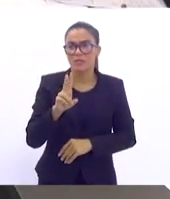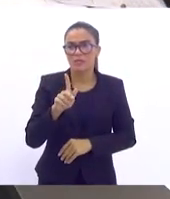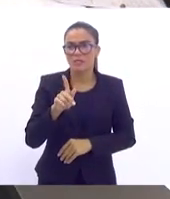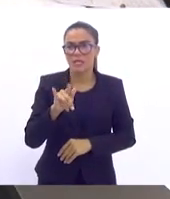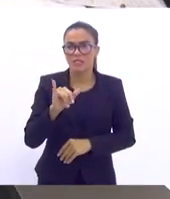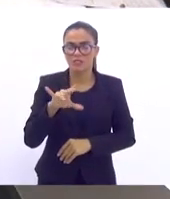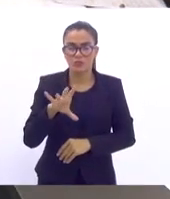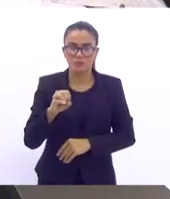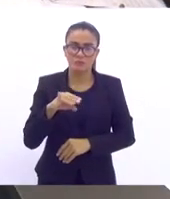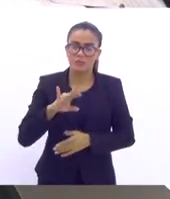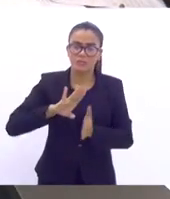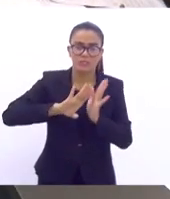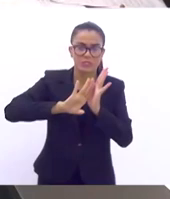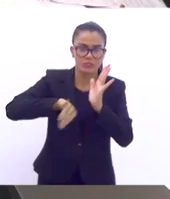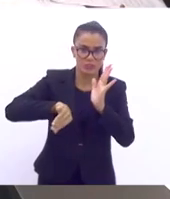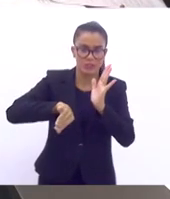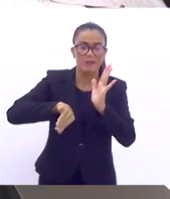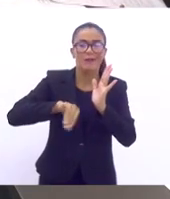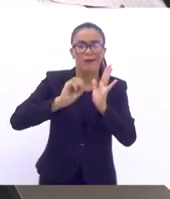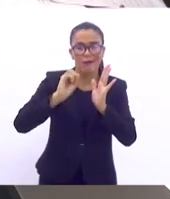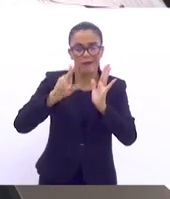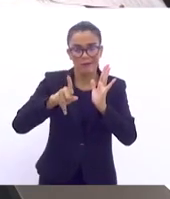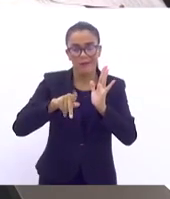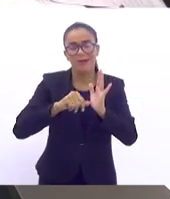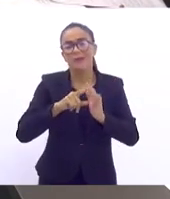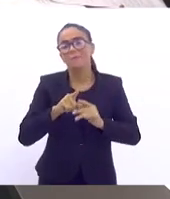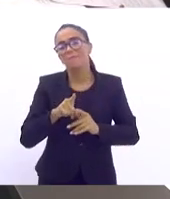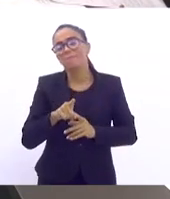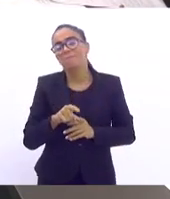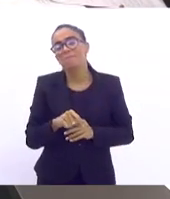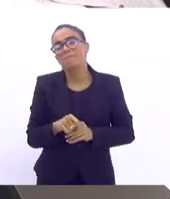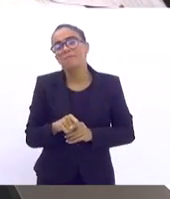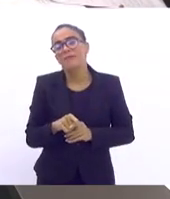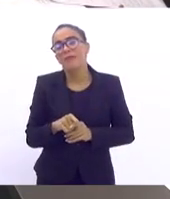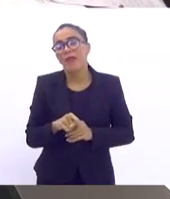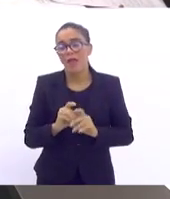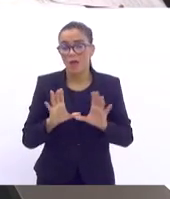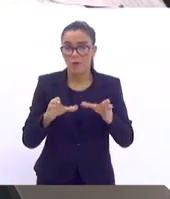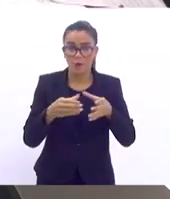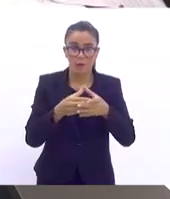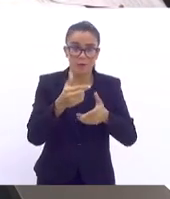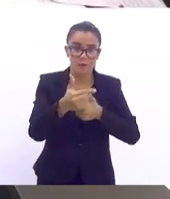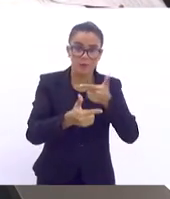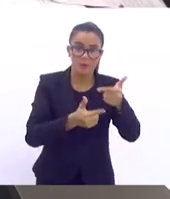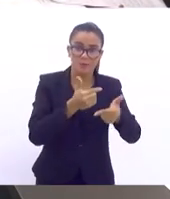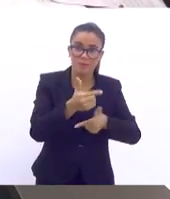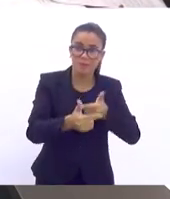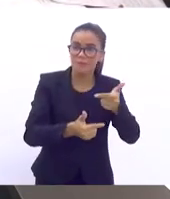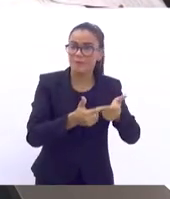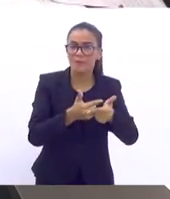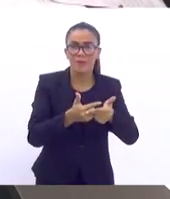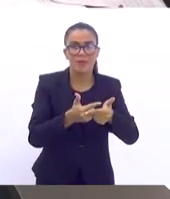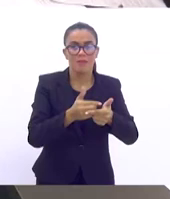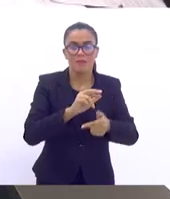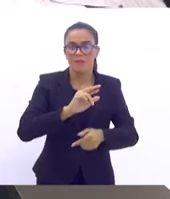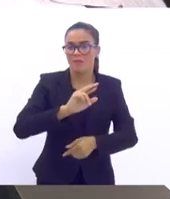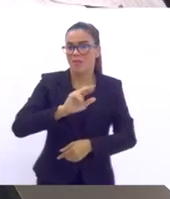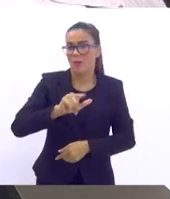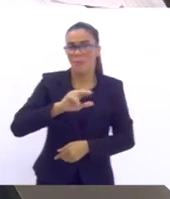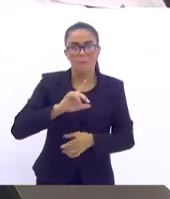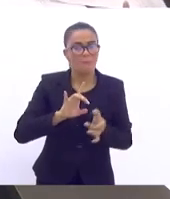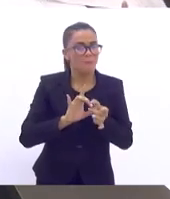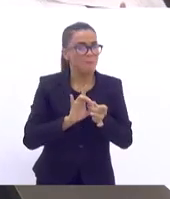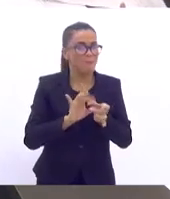ser rejeitada eu sou uma questão real a frente não faz audiência